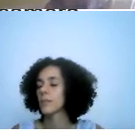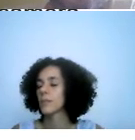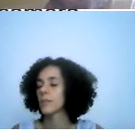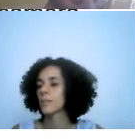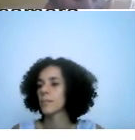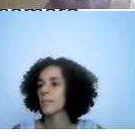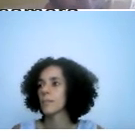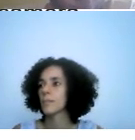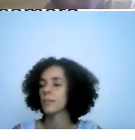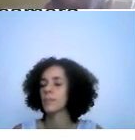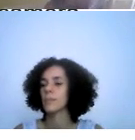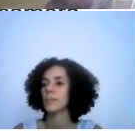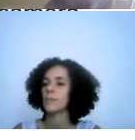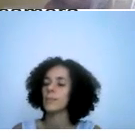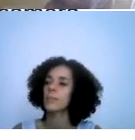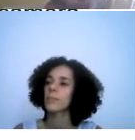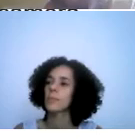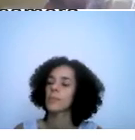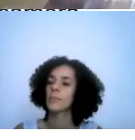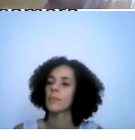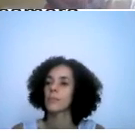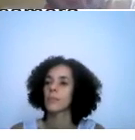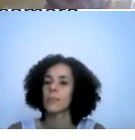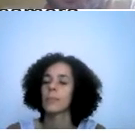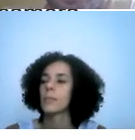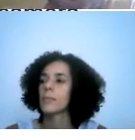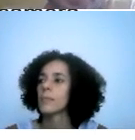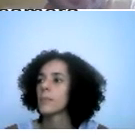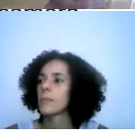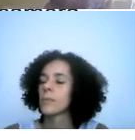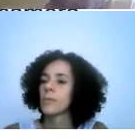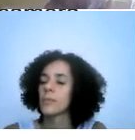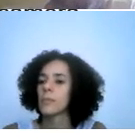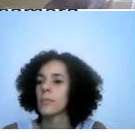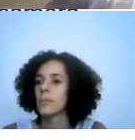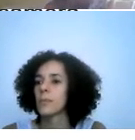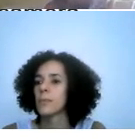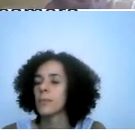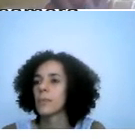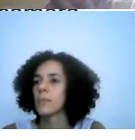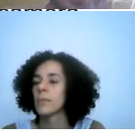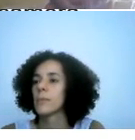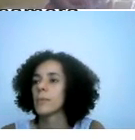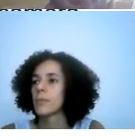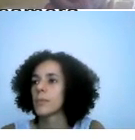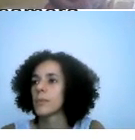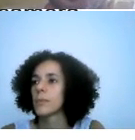um impacto e ameaçar ecossistemas, habitats ou outras